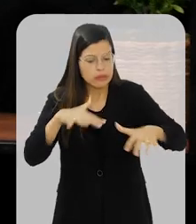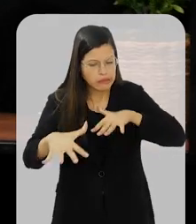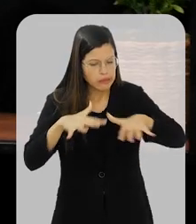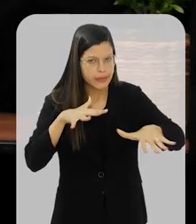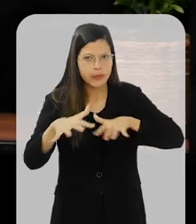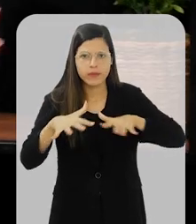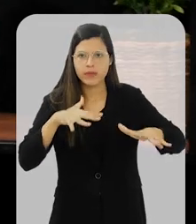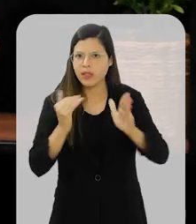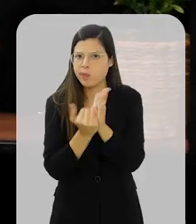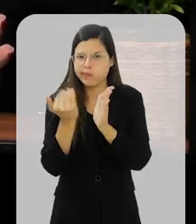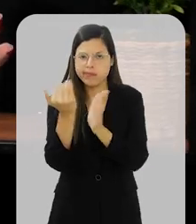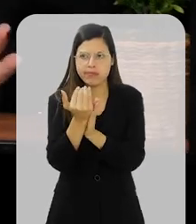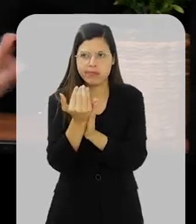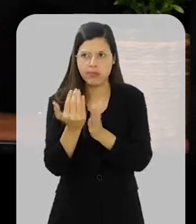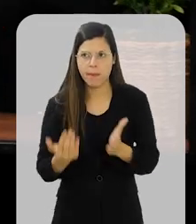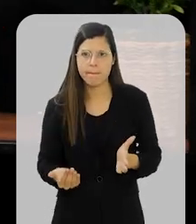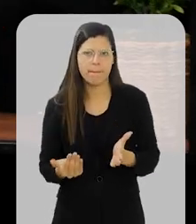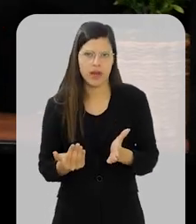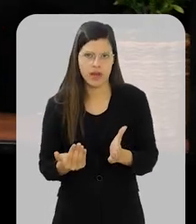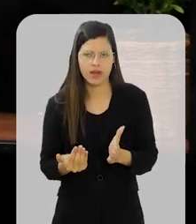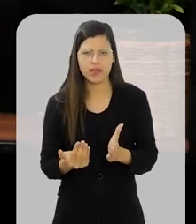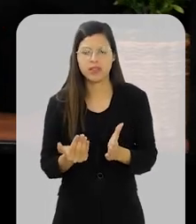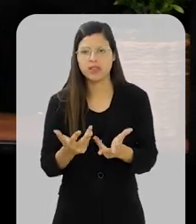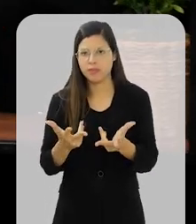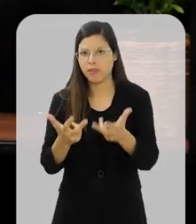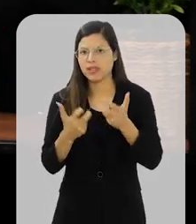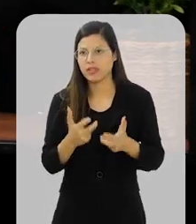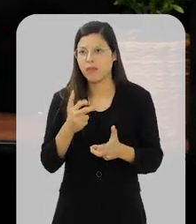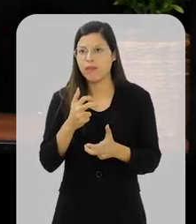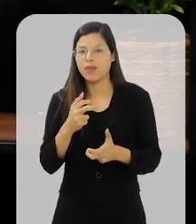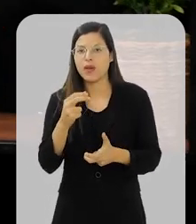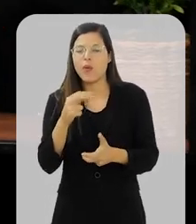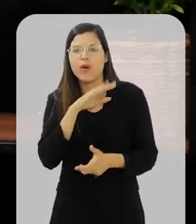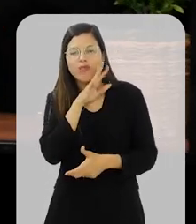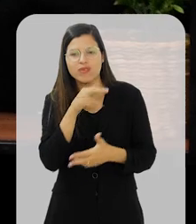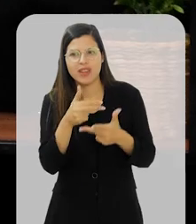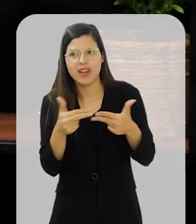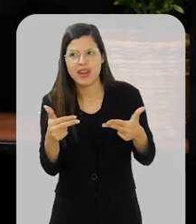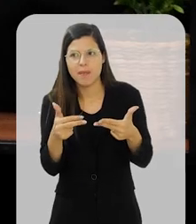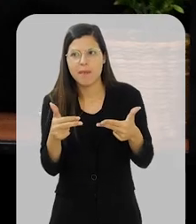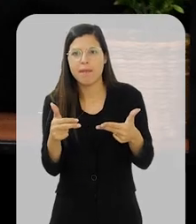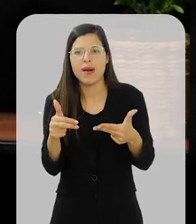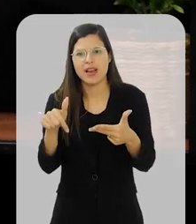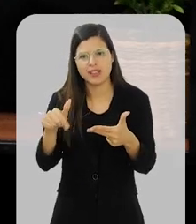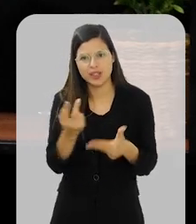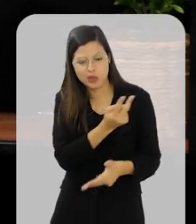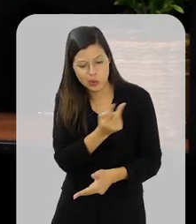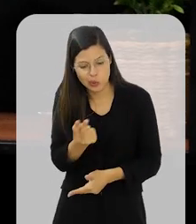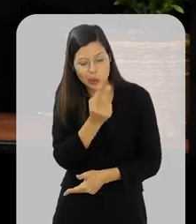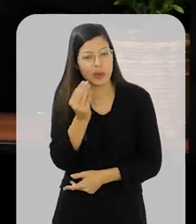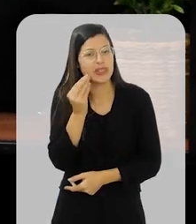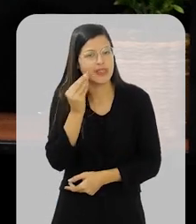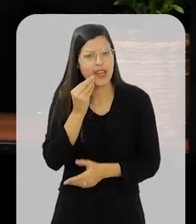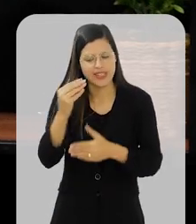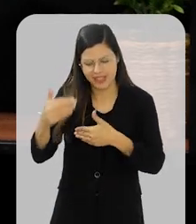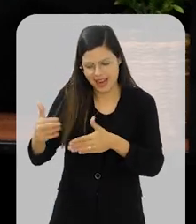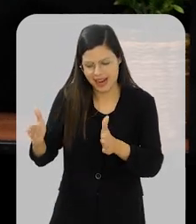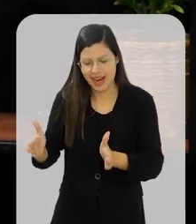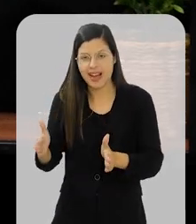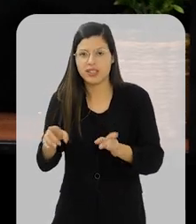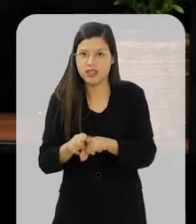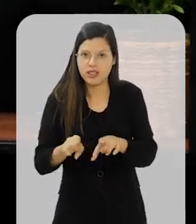tempo de imobilidade dele é menor, né? Então a gente viu que os animais tanto ficavam menos no centro da caixa, como também se debateram